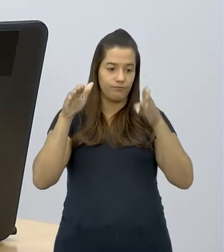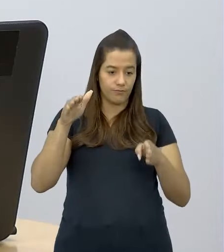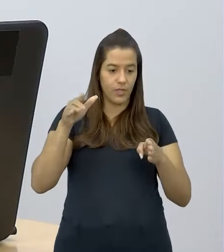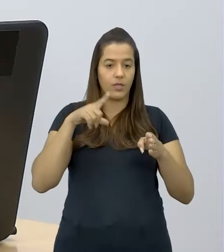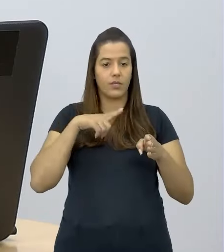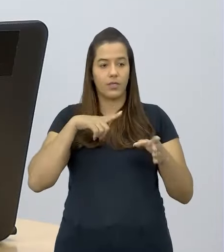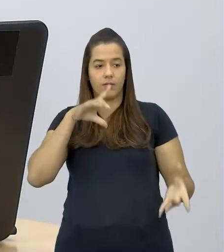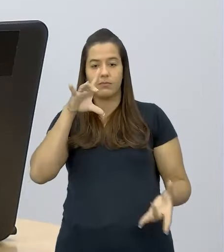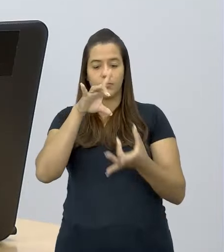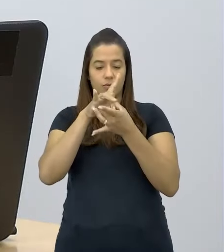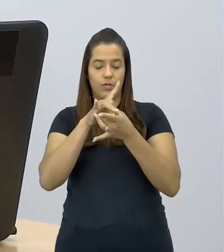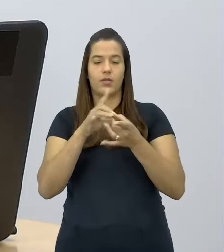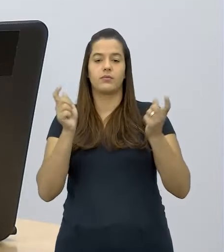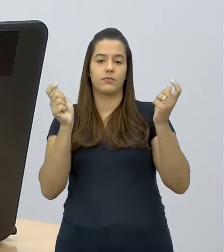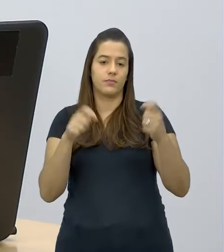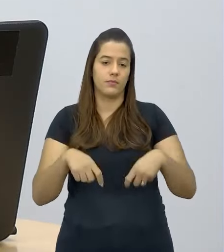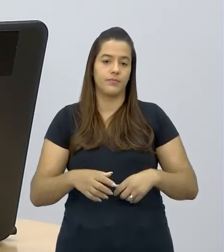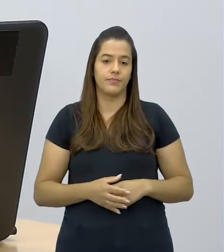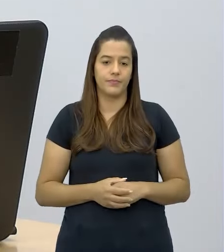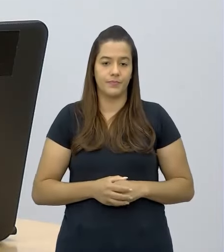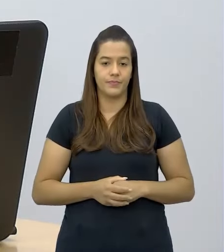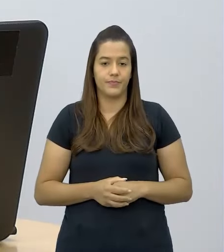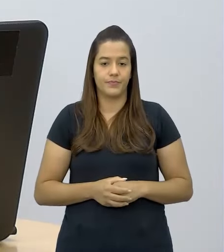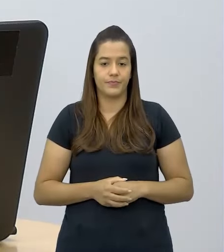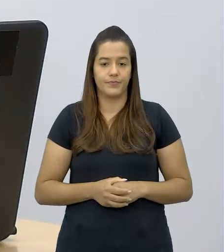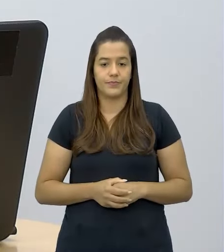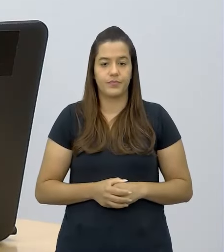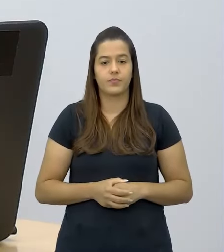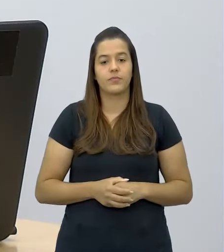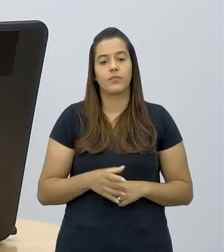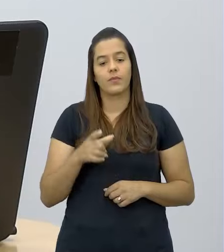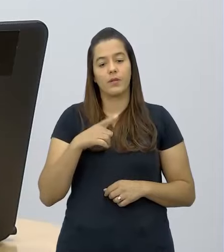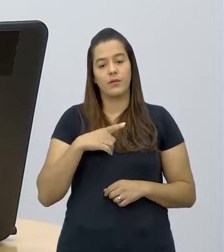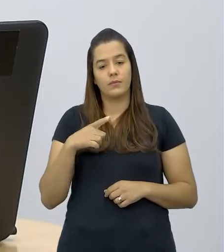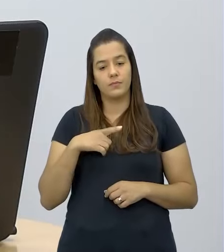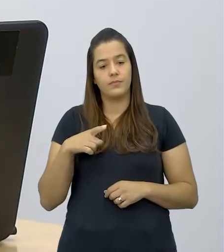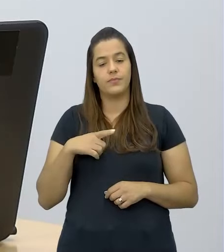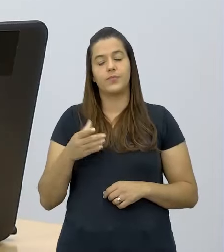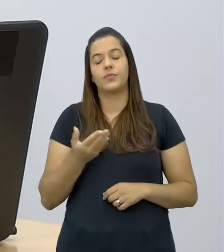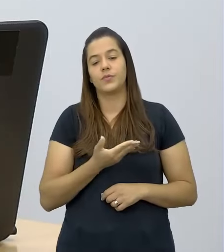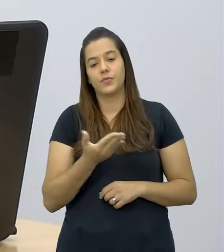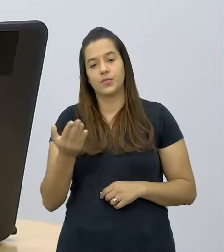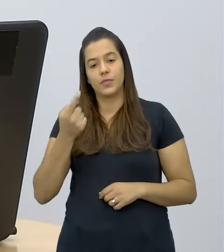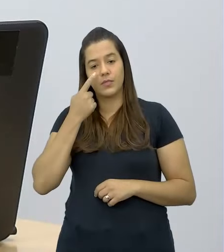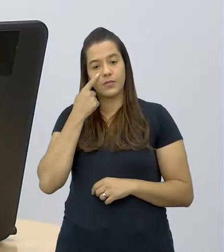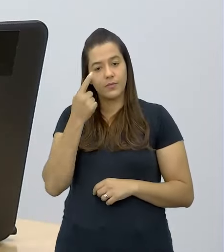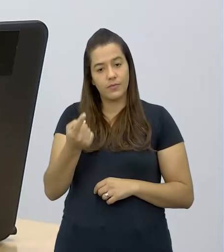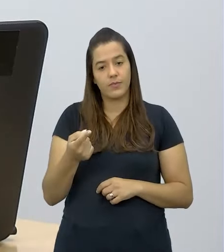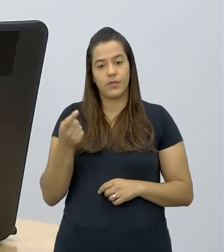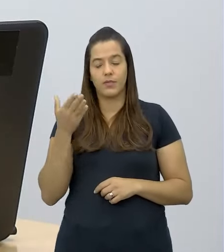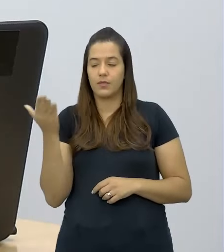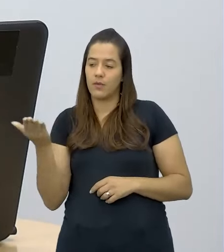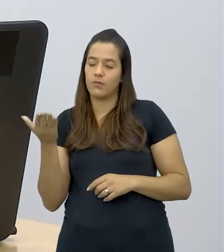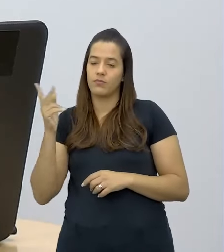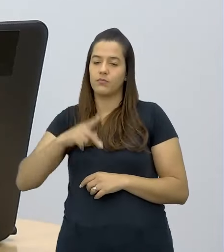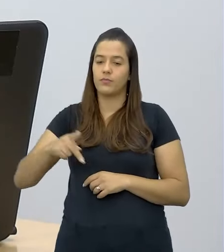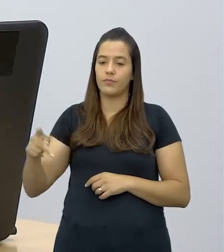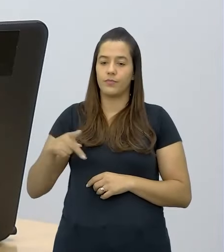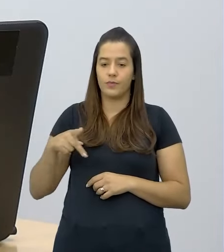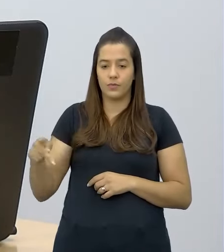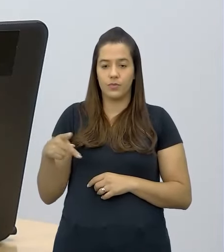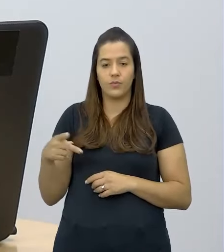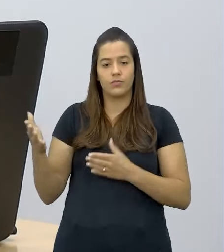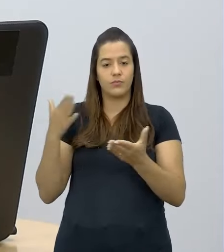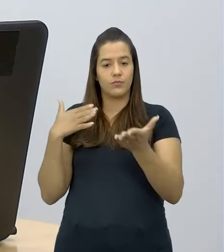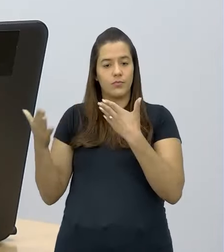si mesma, né? Então a gente, né, nesse momento, né, é importante a gente realmente verificar com os nossos colegas, né, aonde